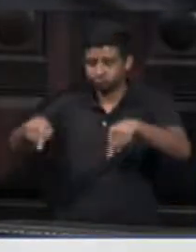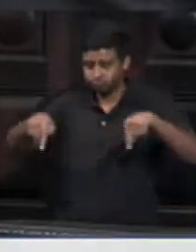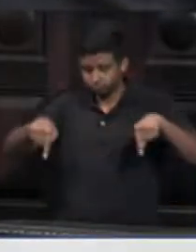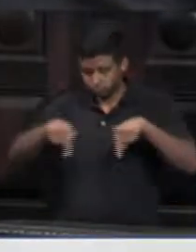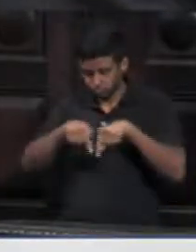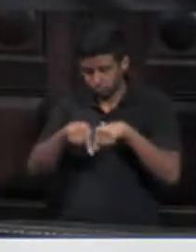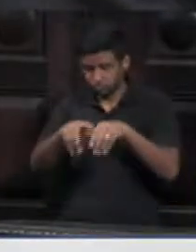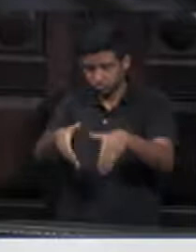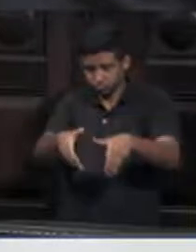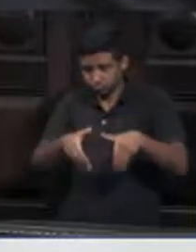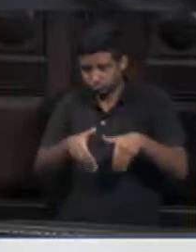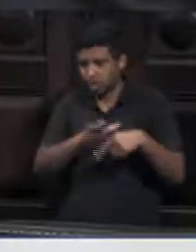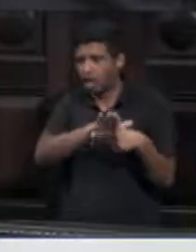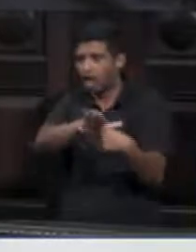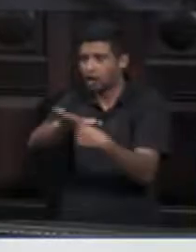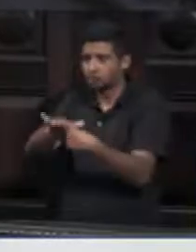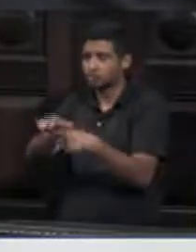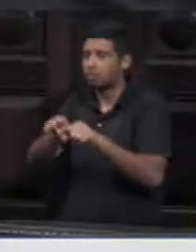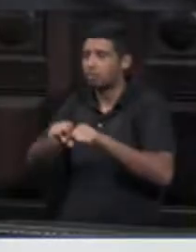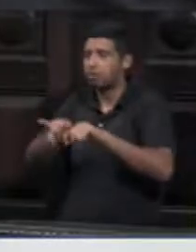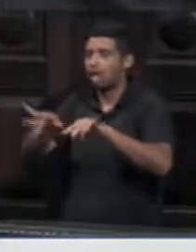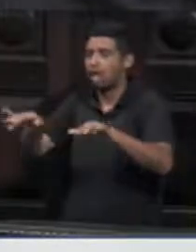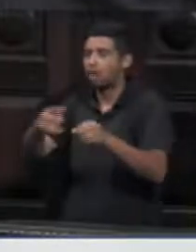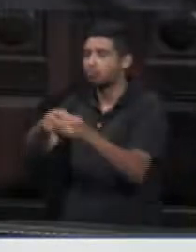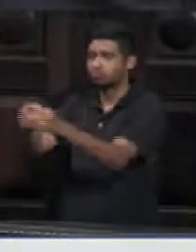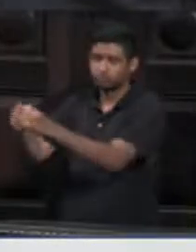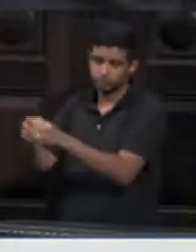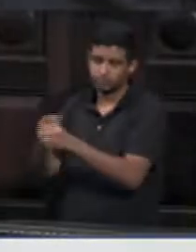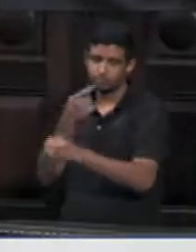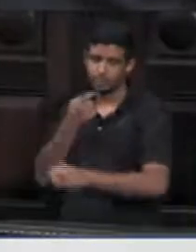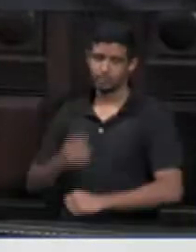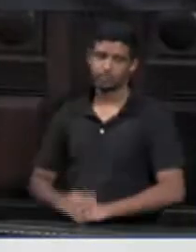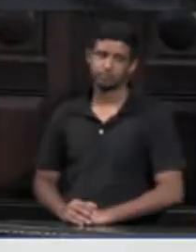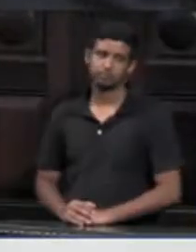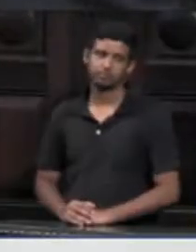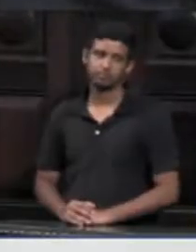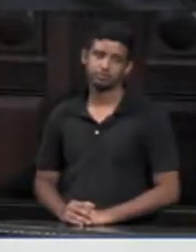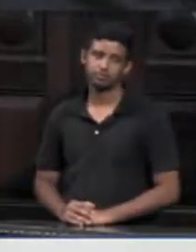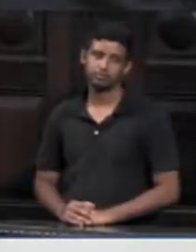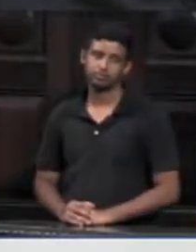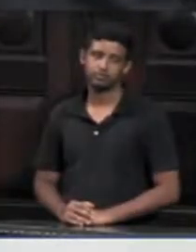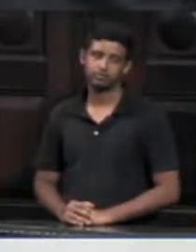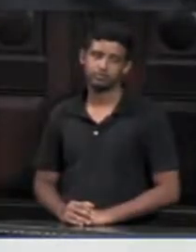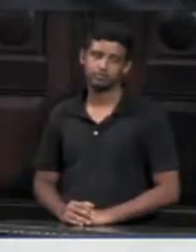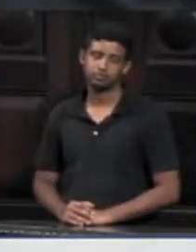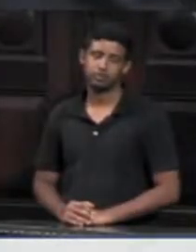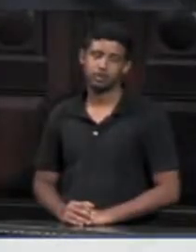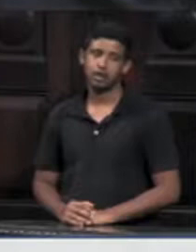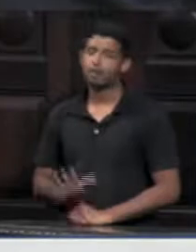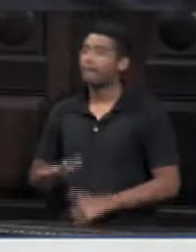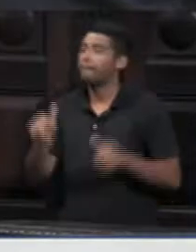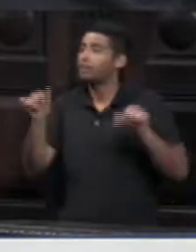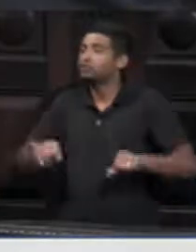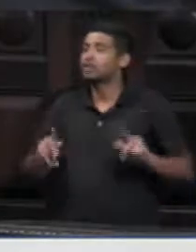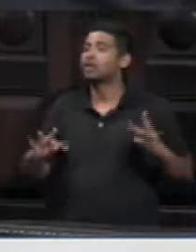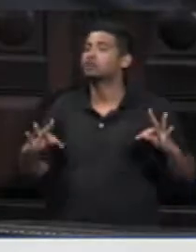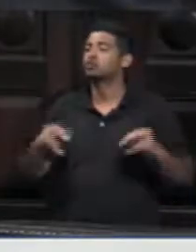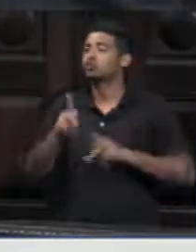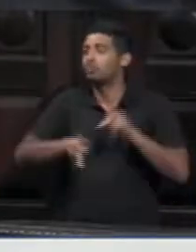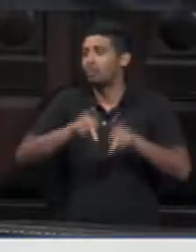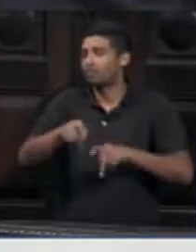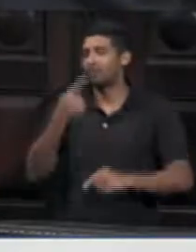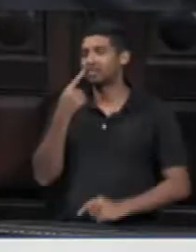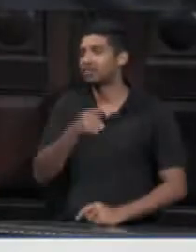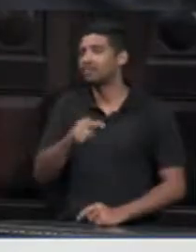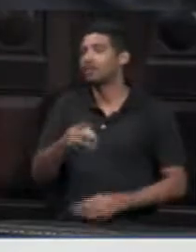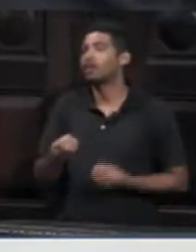municípios. Não sou contrário a atender outros municípios na questão da água. Agora, não pode atender prejudicando toda uma população de uma luta